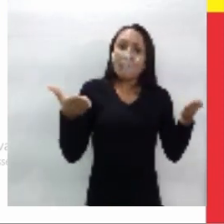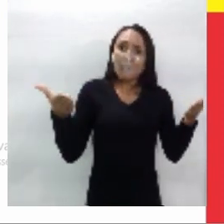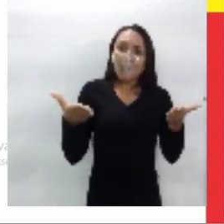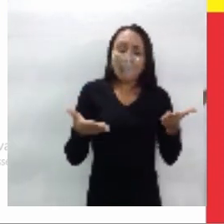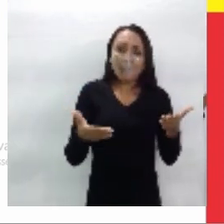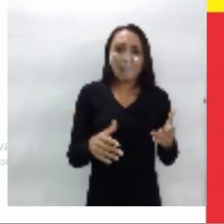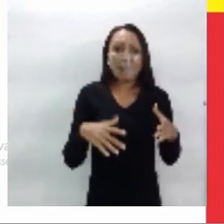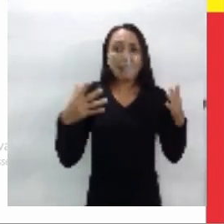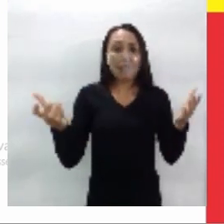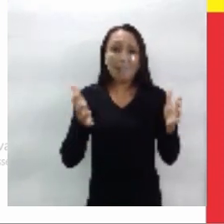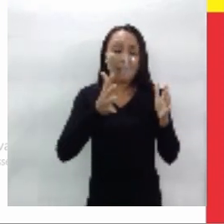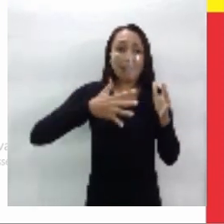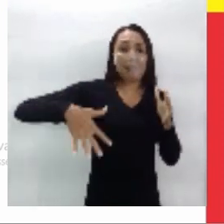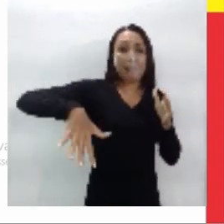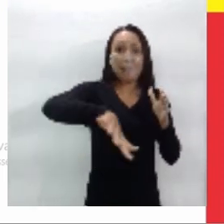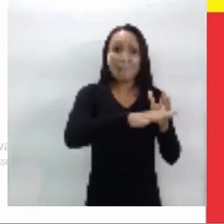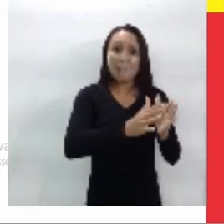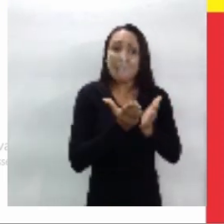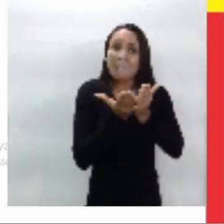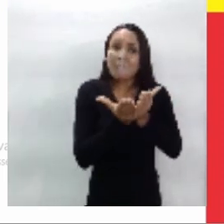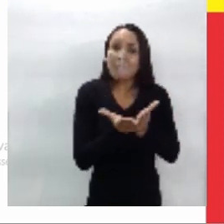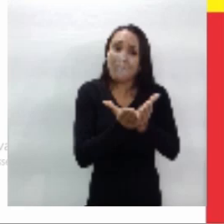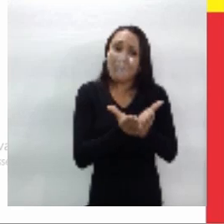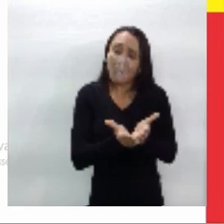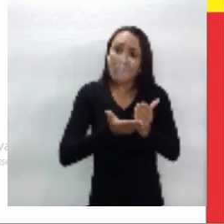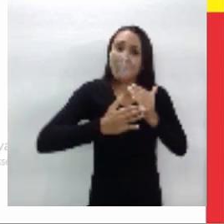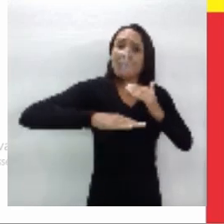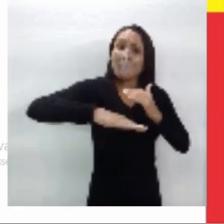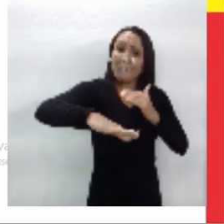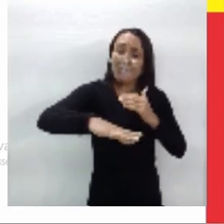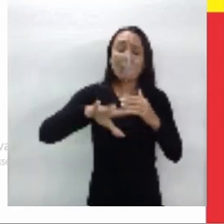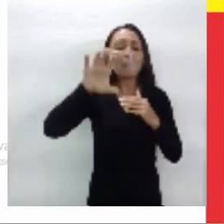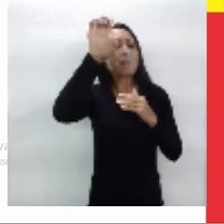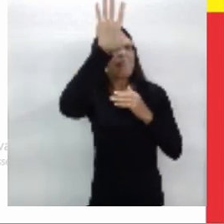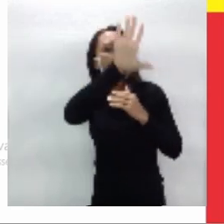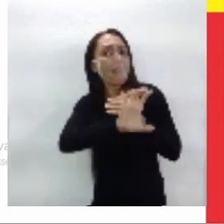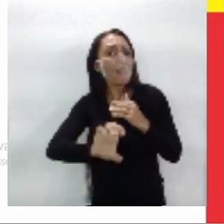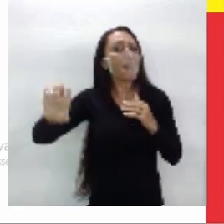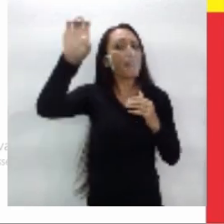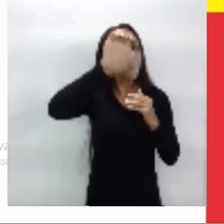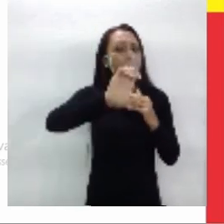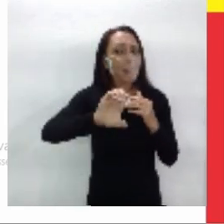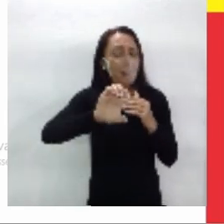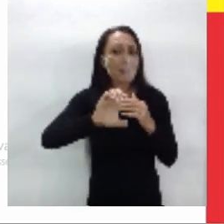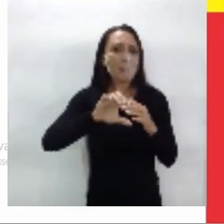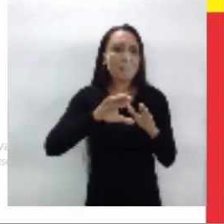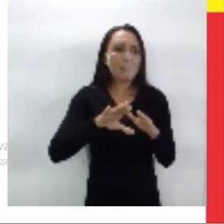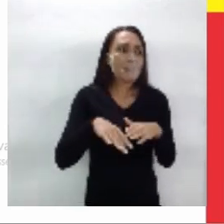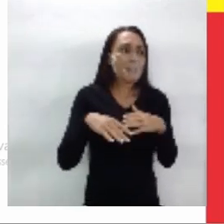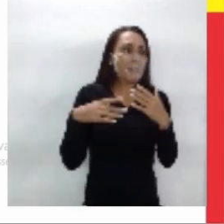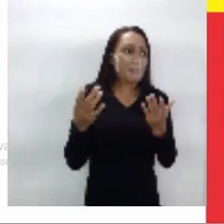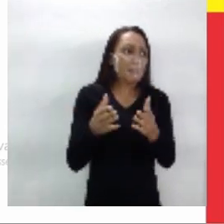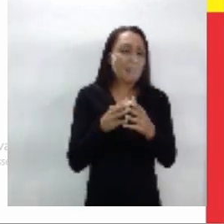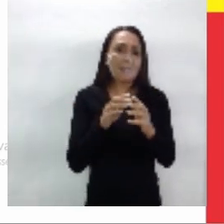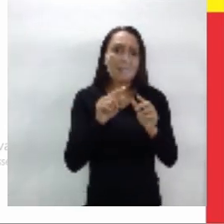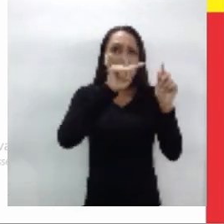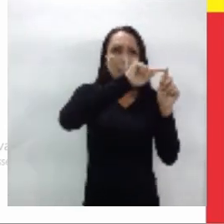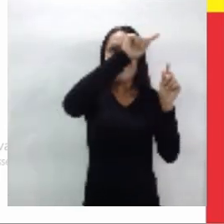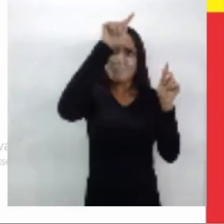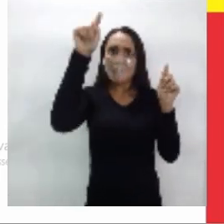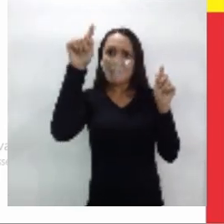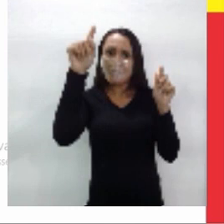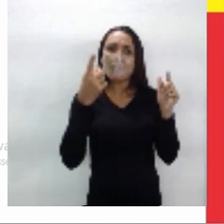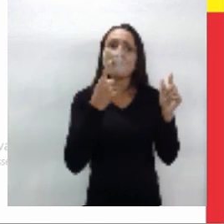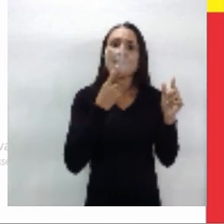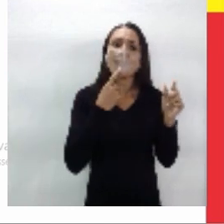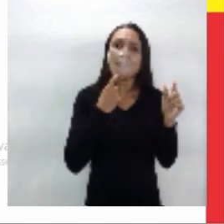vai ter a expansão marítima. O que é isso? Você está vendo aqui na Europa, né, na setinha vermelha, está